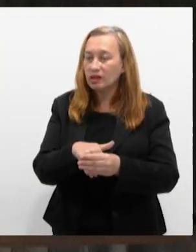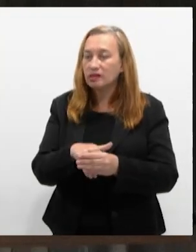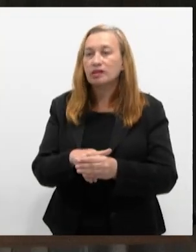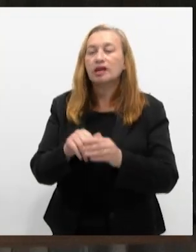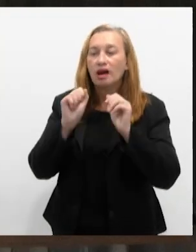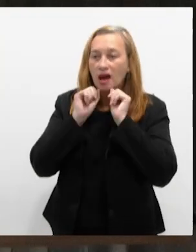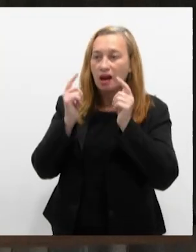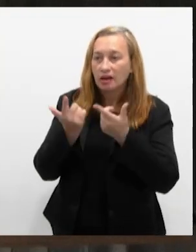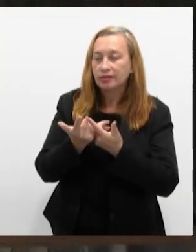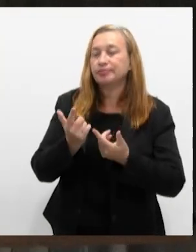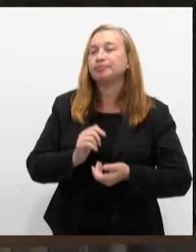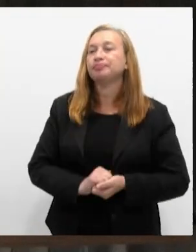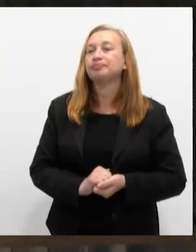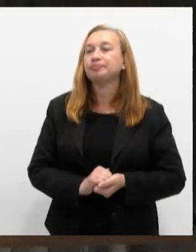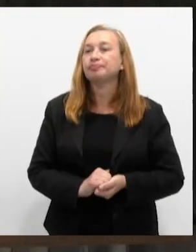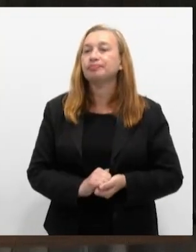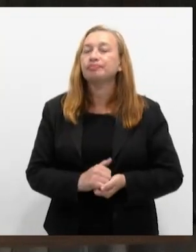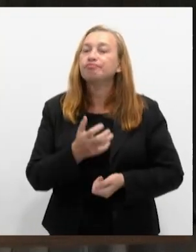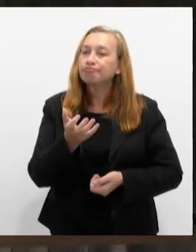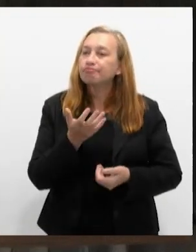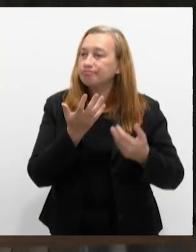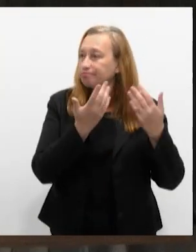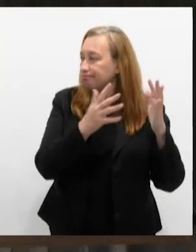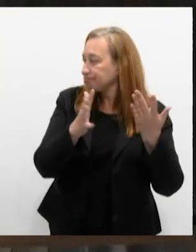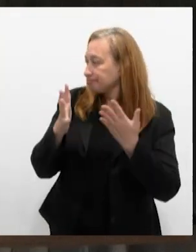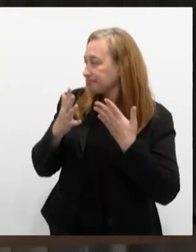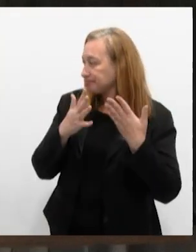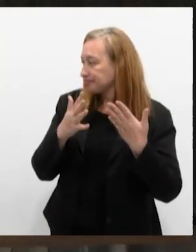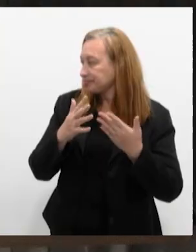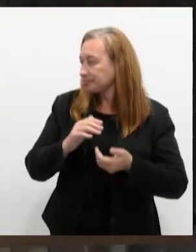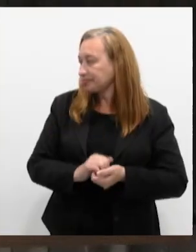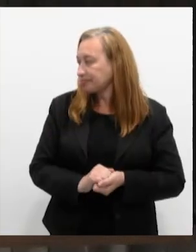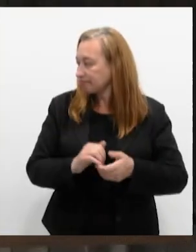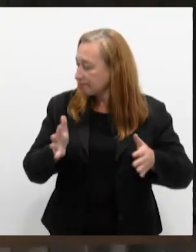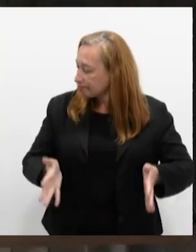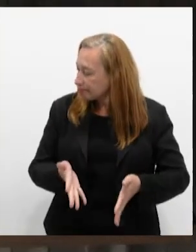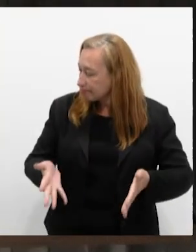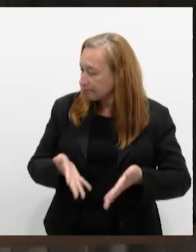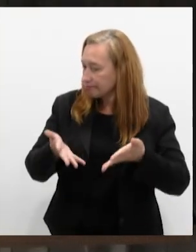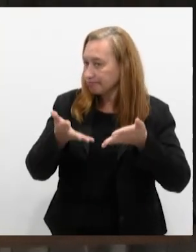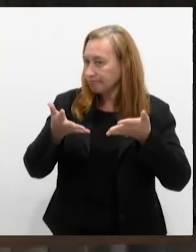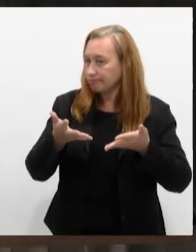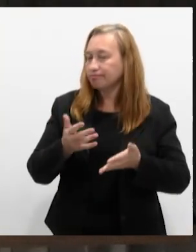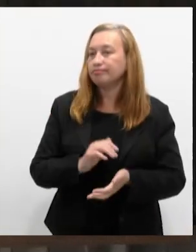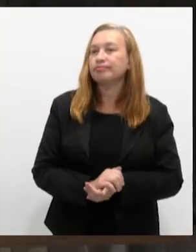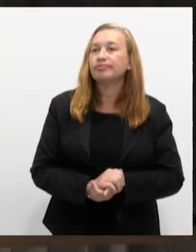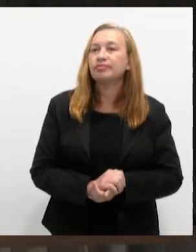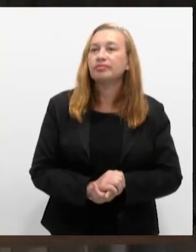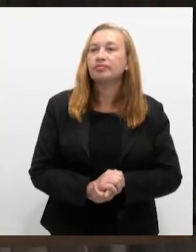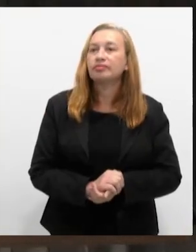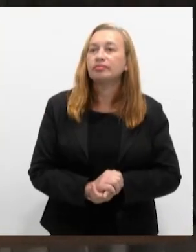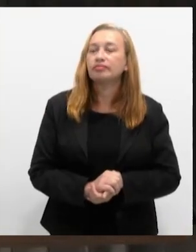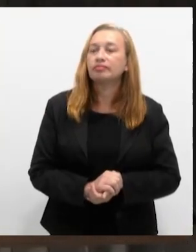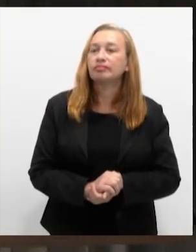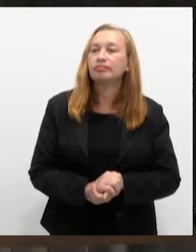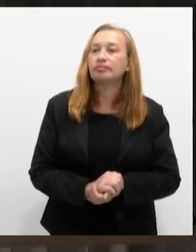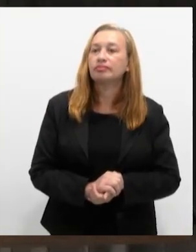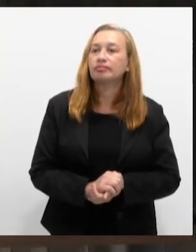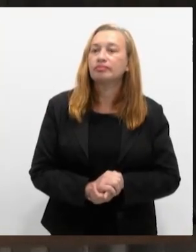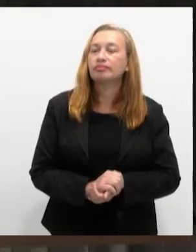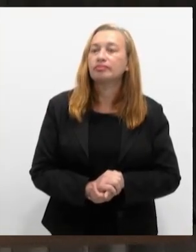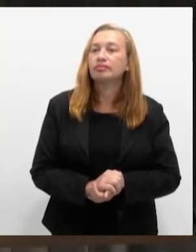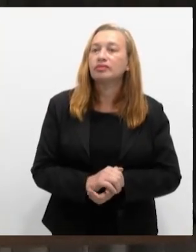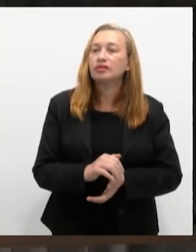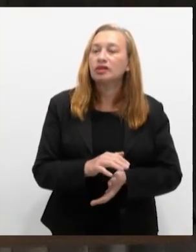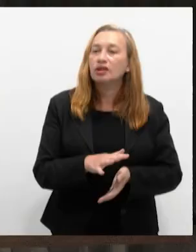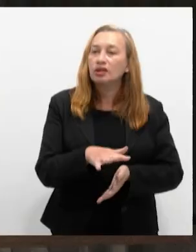LERJ. Quero saudar essa iniciativa de uma pasta dedicada à